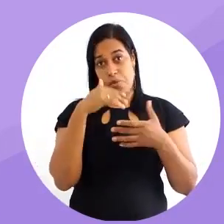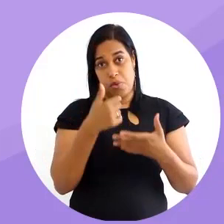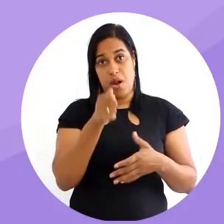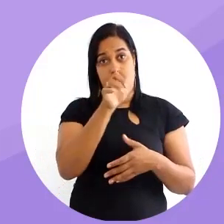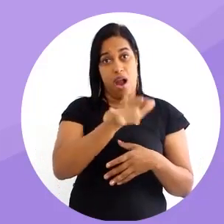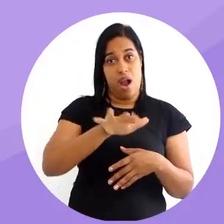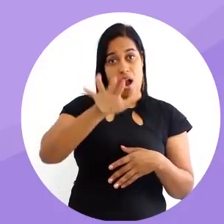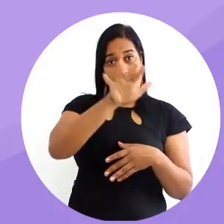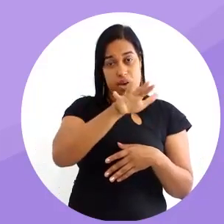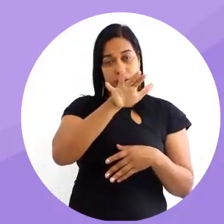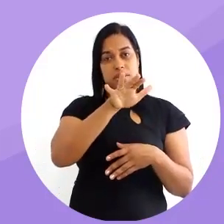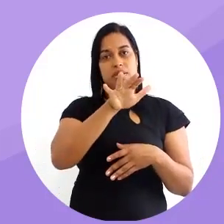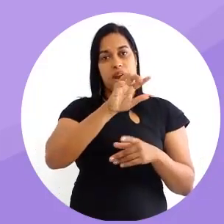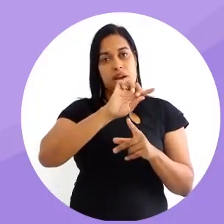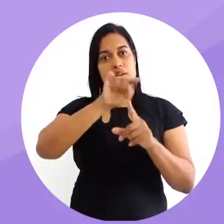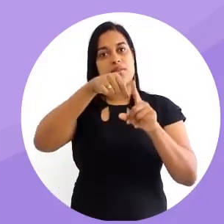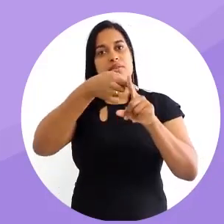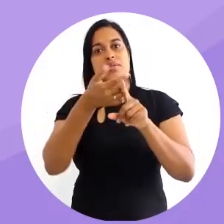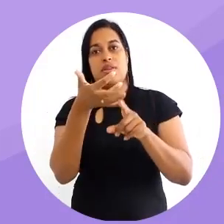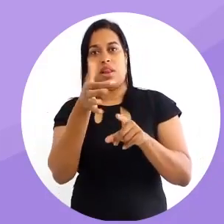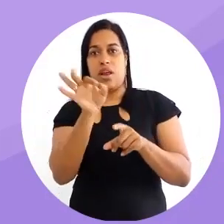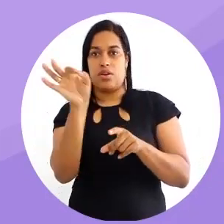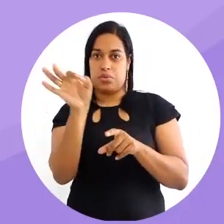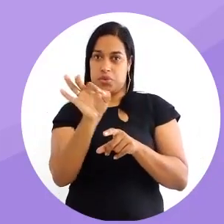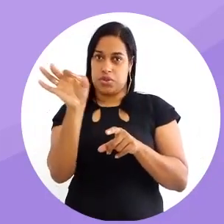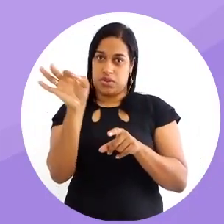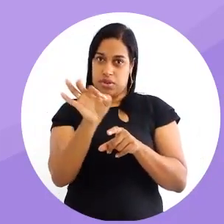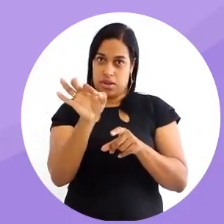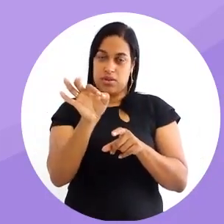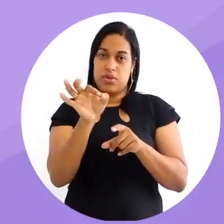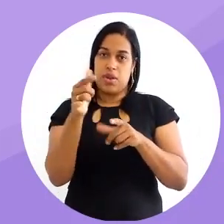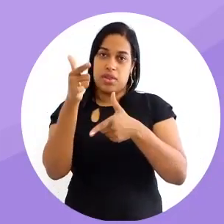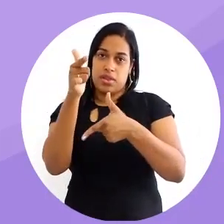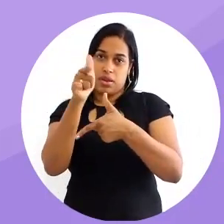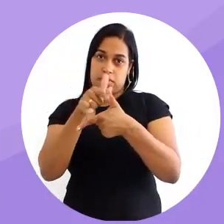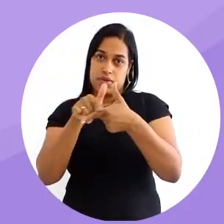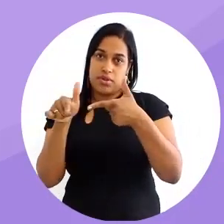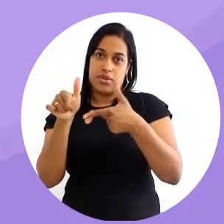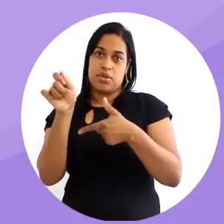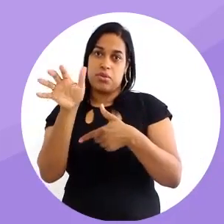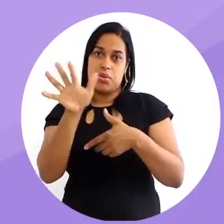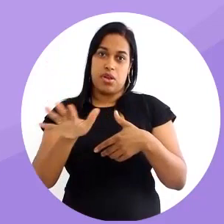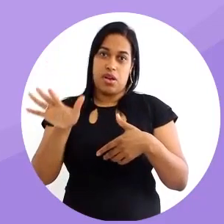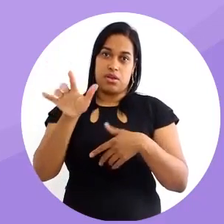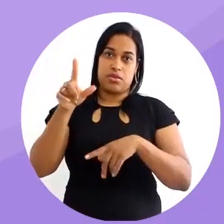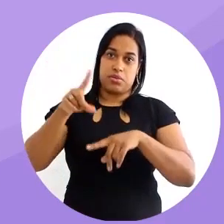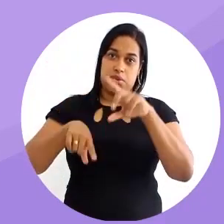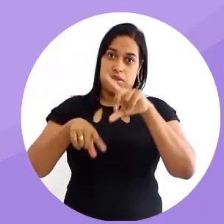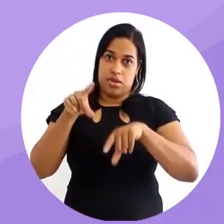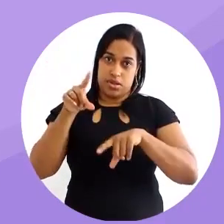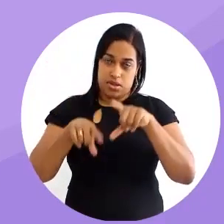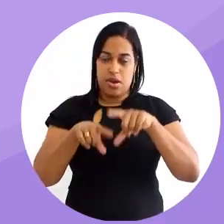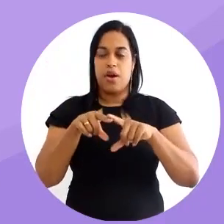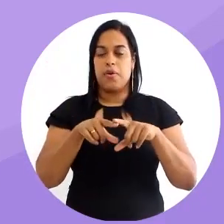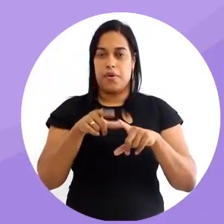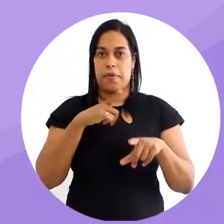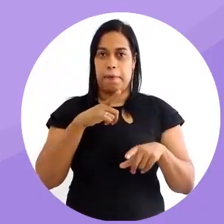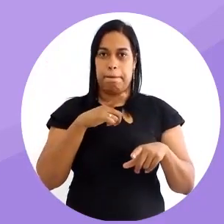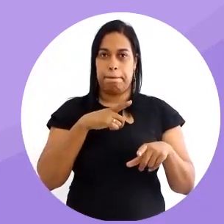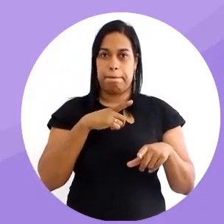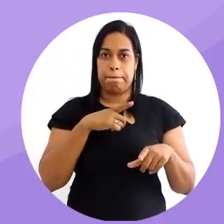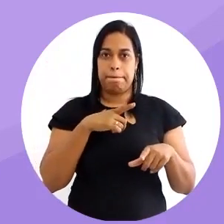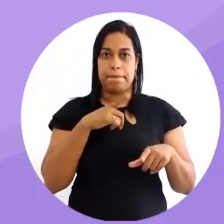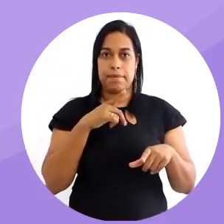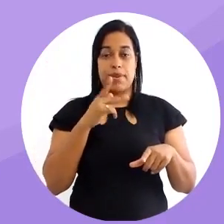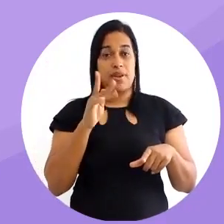mesmo: a área a ser revestida, acrescido dos 10% de perda, dividido pela área do material, a área que a placa vai